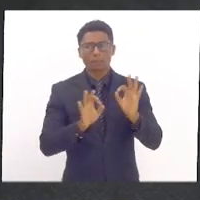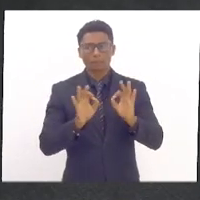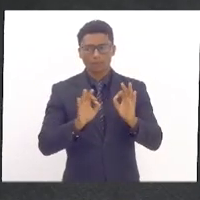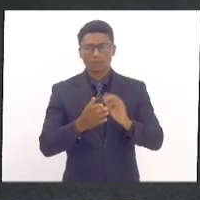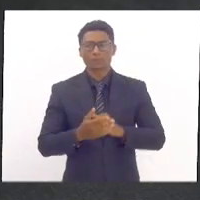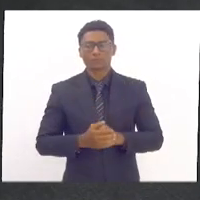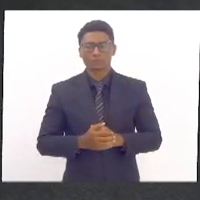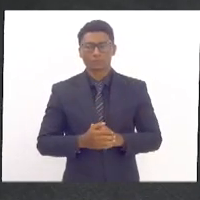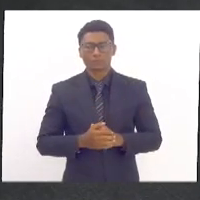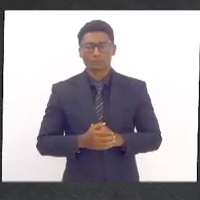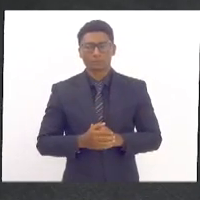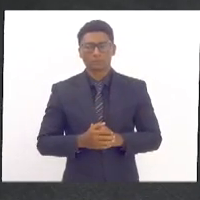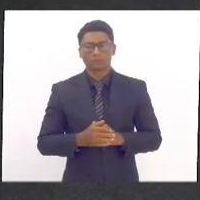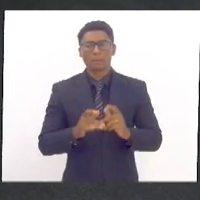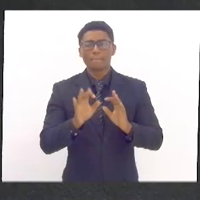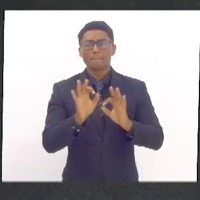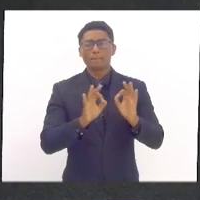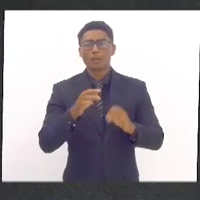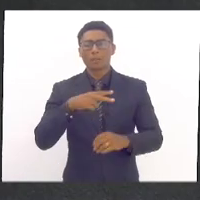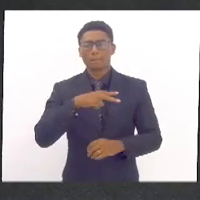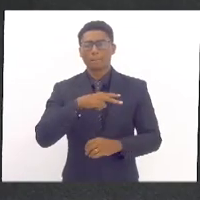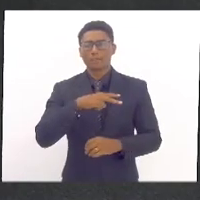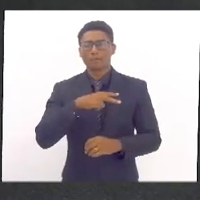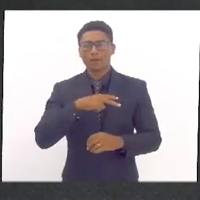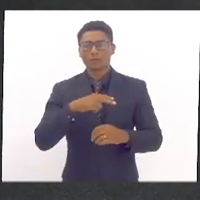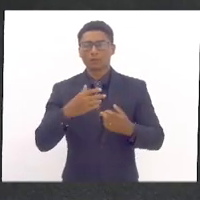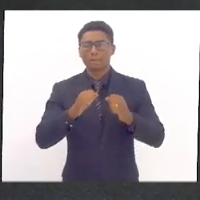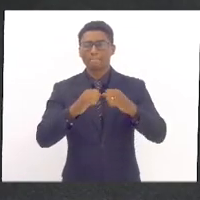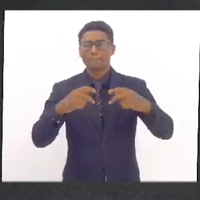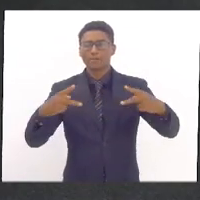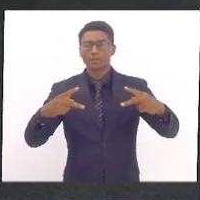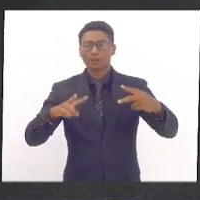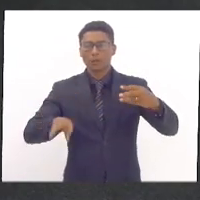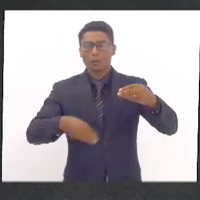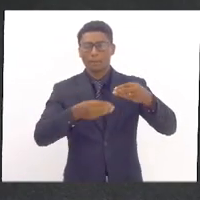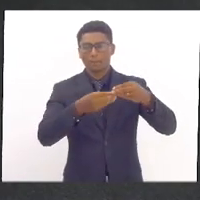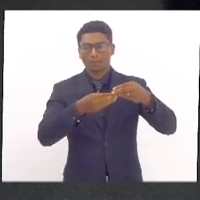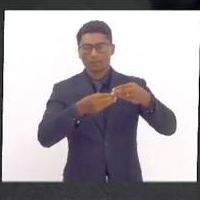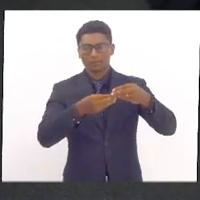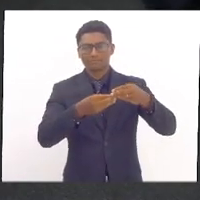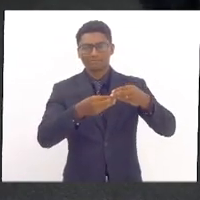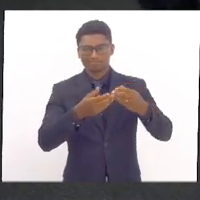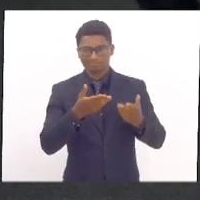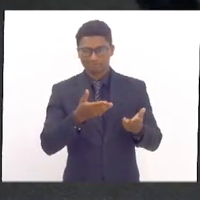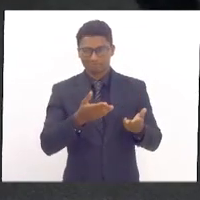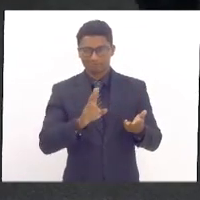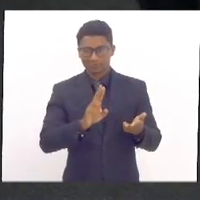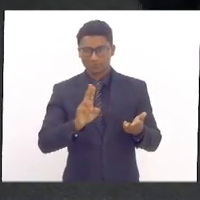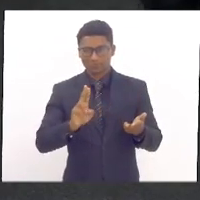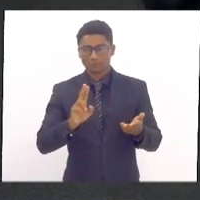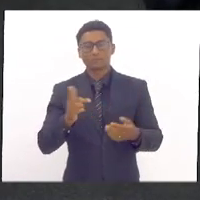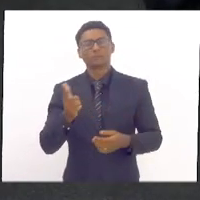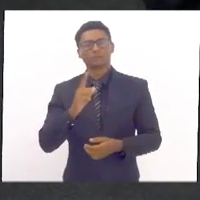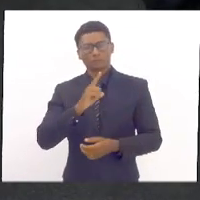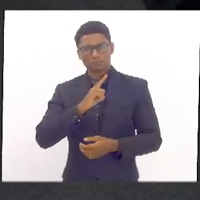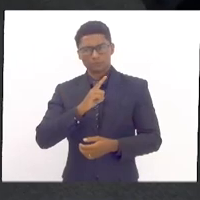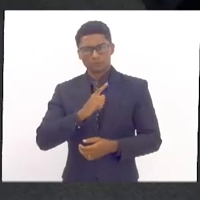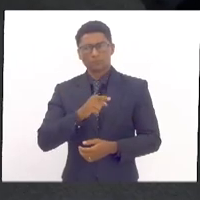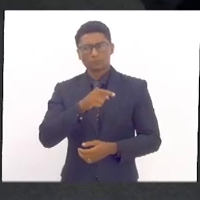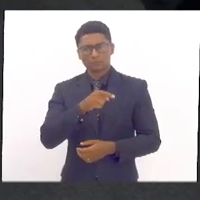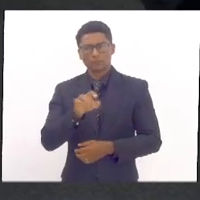chama-se plano privado de aposentadoria complementar. E lá existe uma alíquota